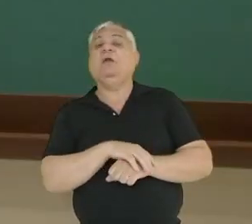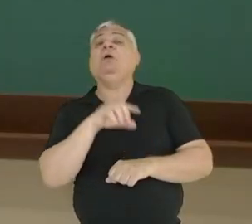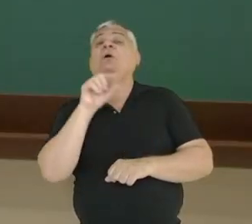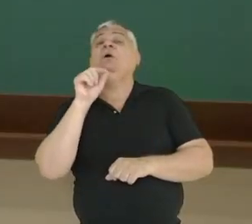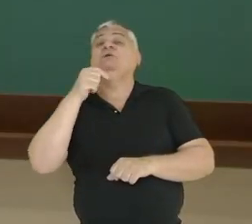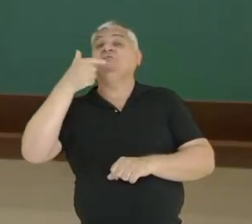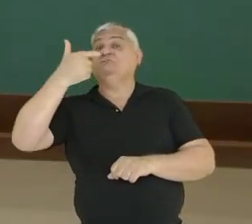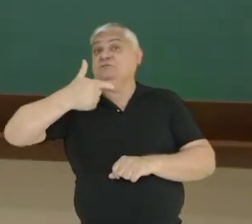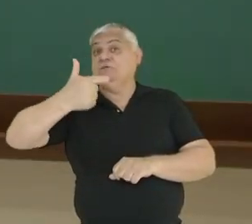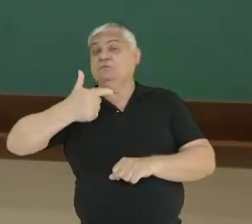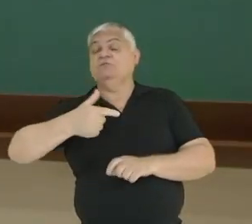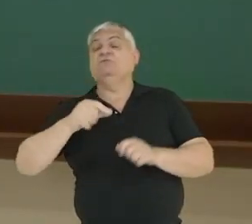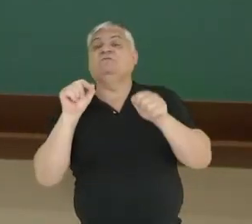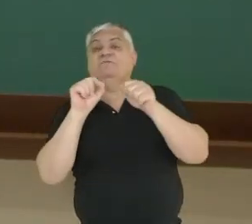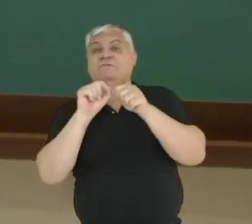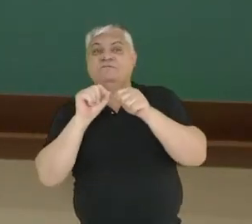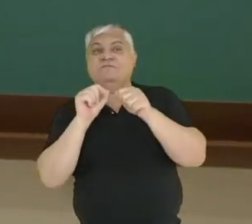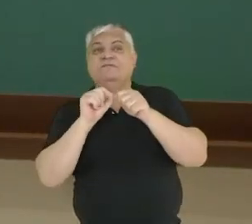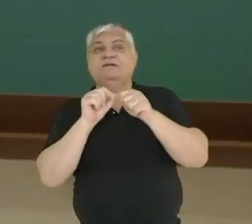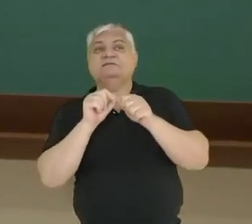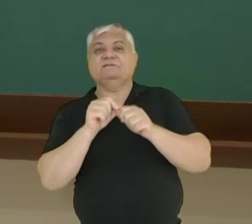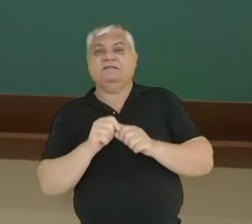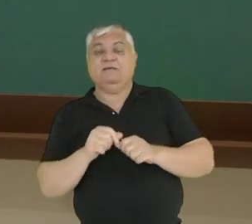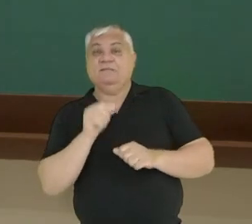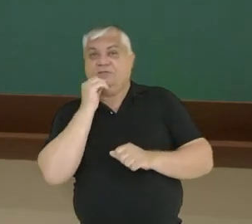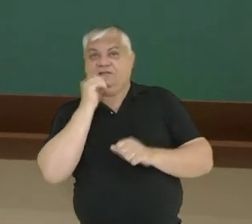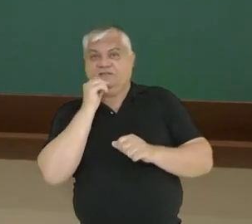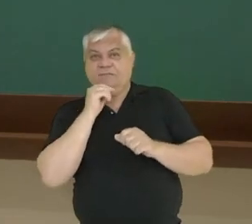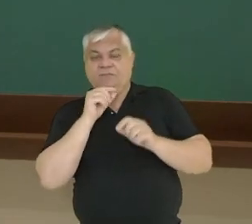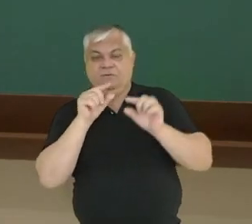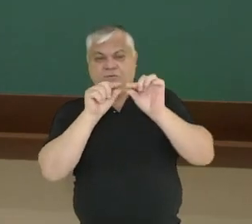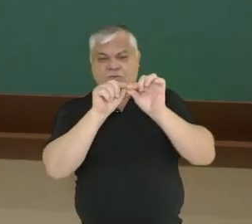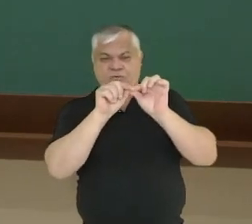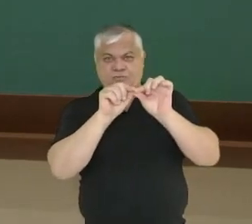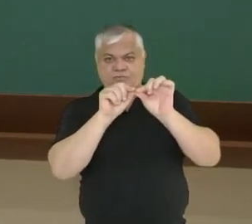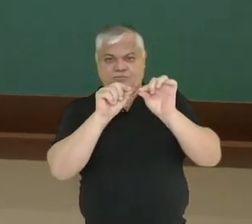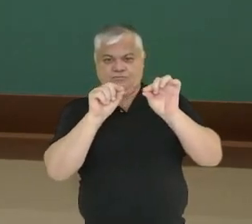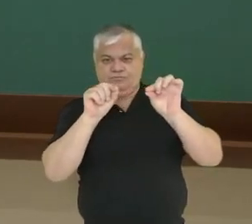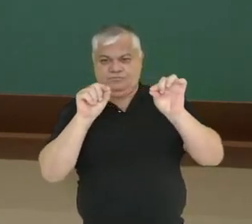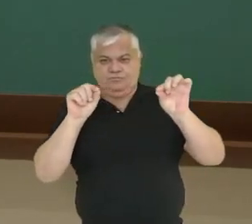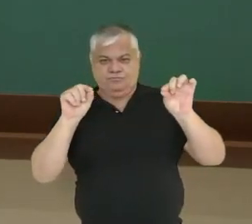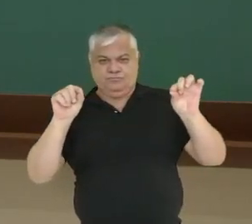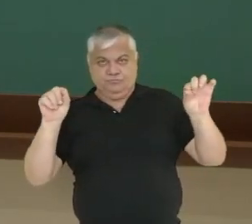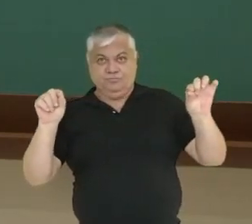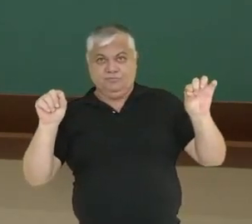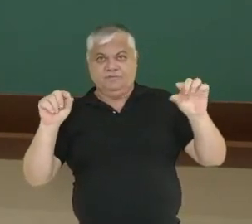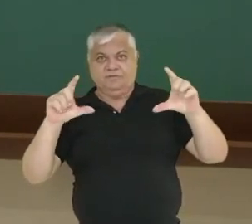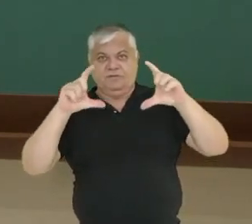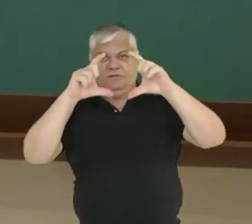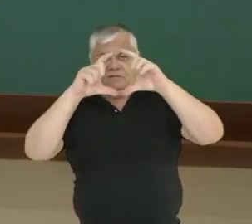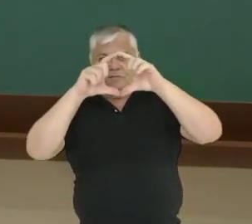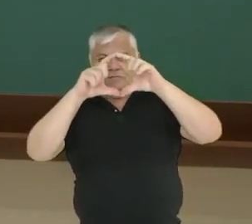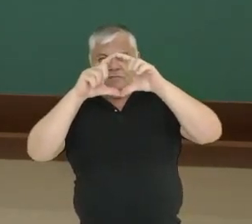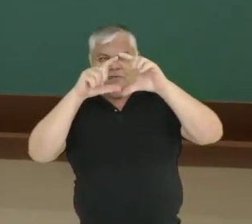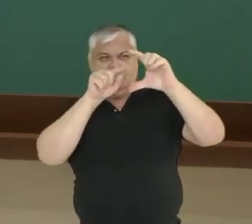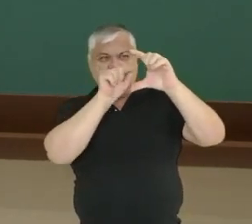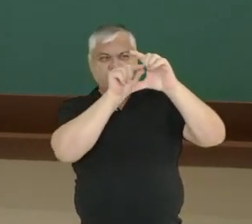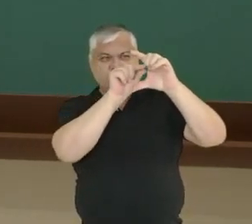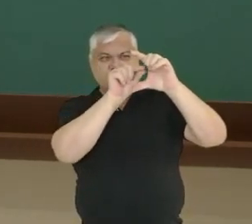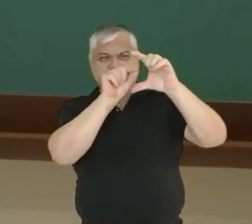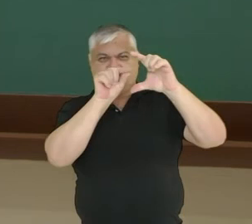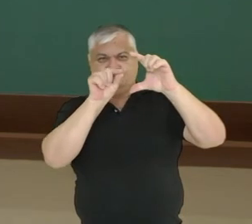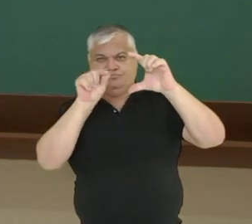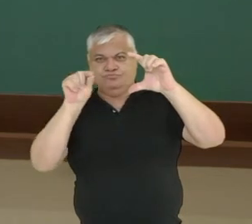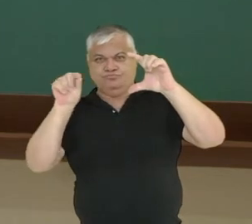é traçarmos um segmento de reta que vai cortar essa circunferência ao meio, tá?